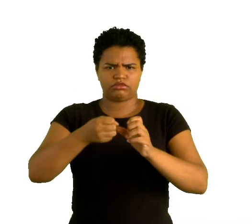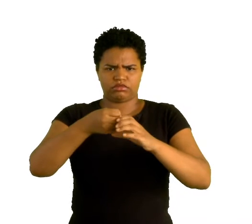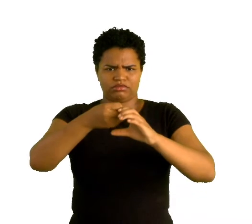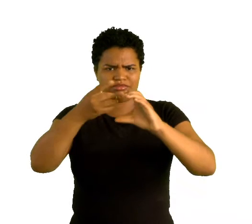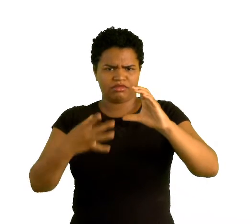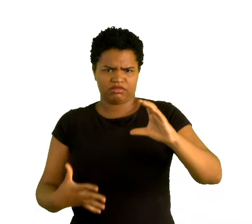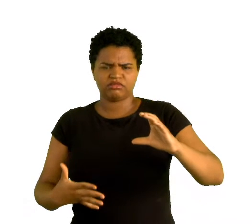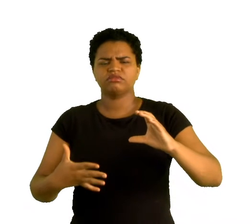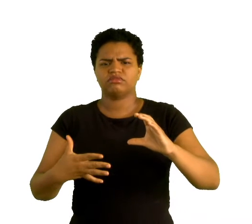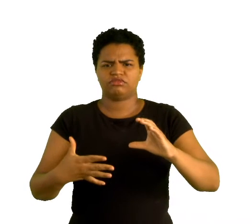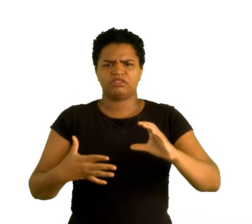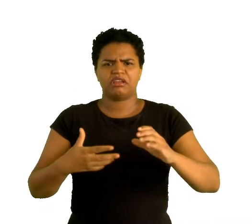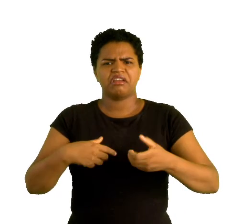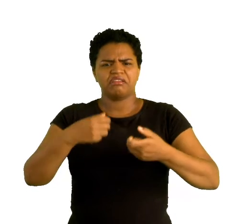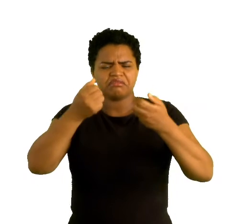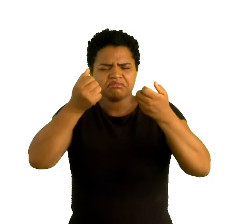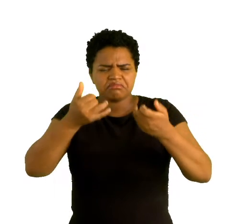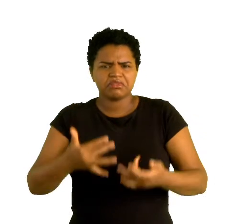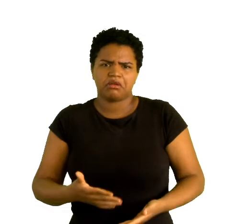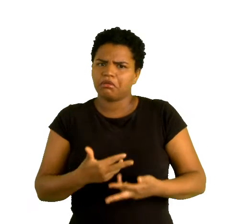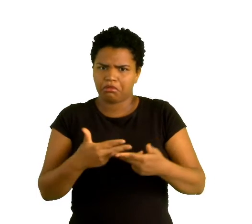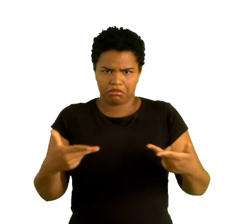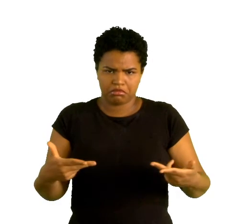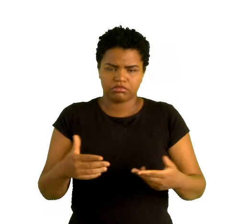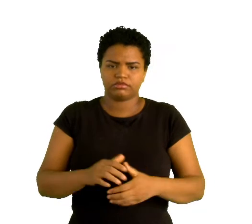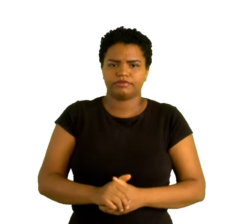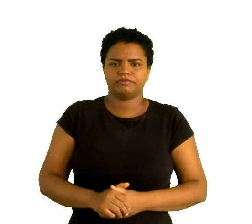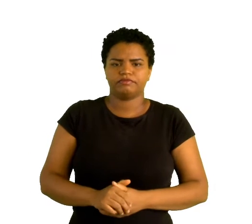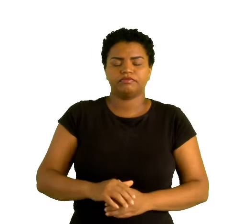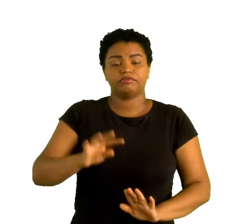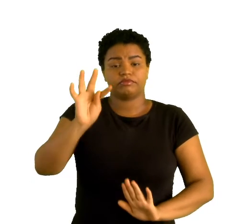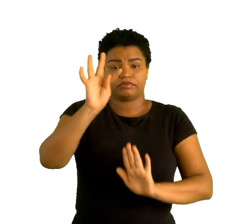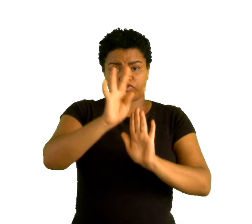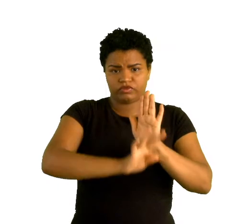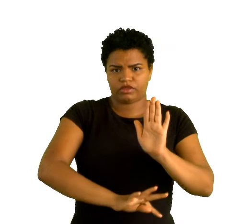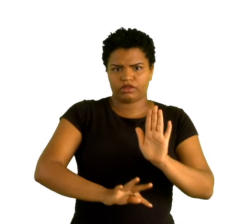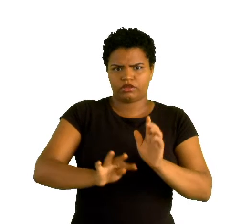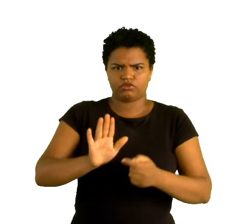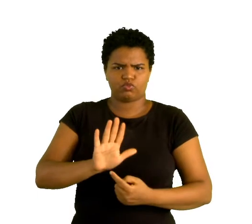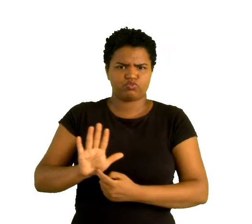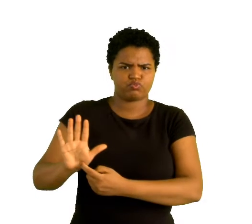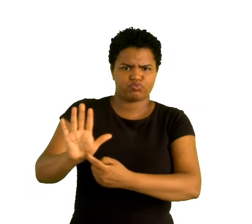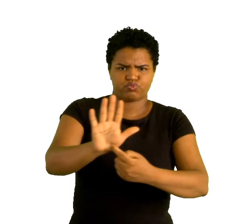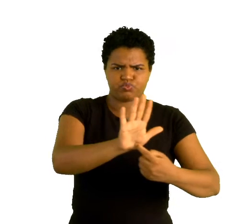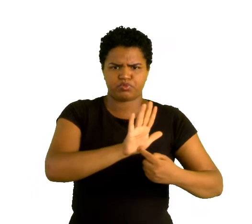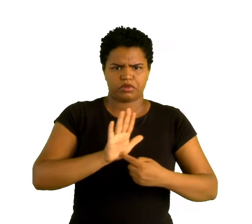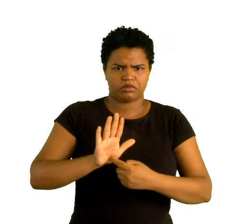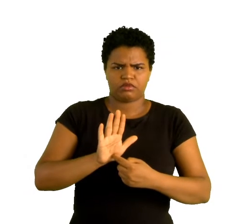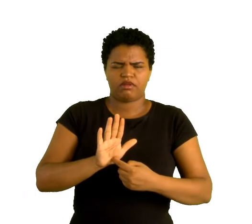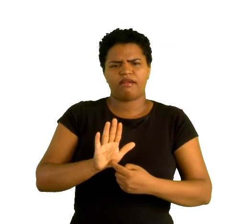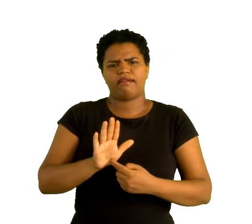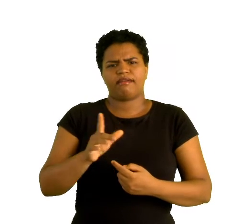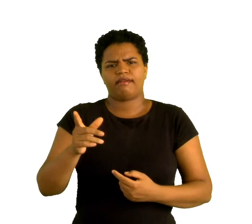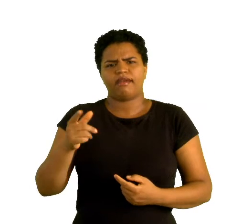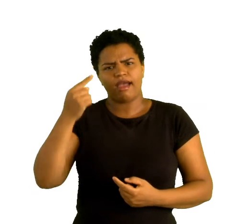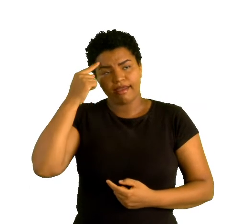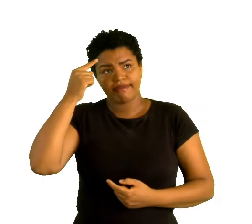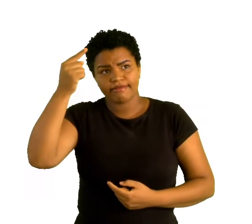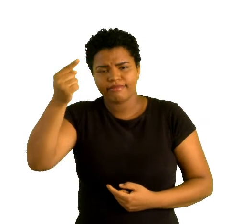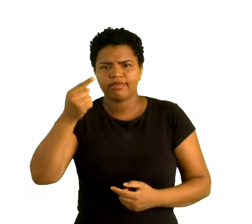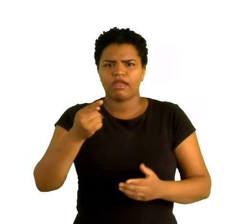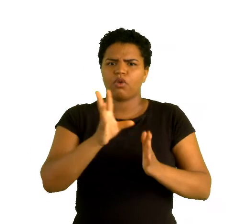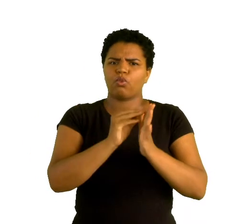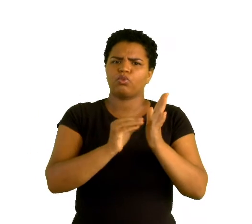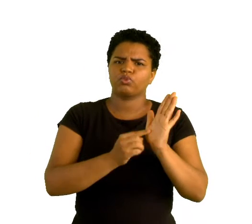está descrevendo alguma coisa? Um texto expositivo? Está expondo a ideia, um